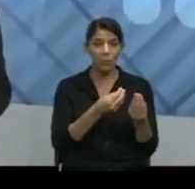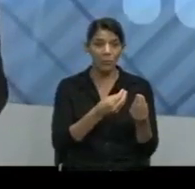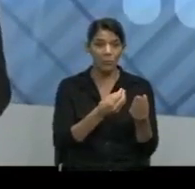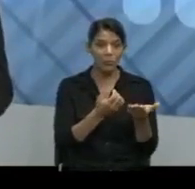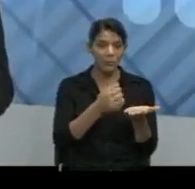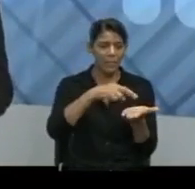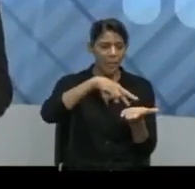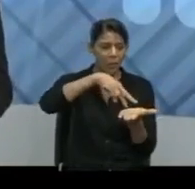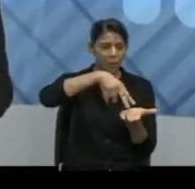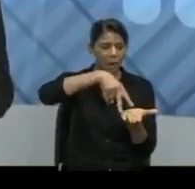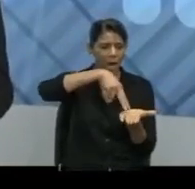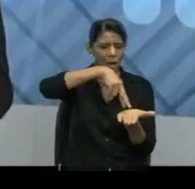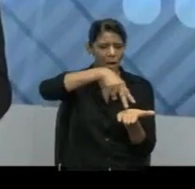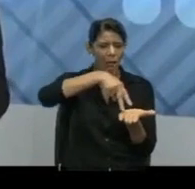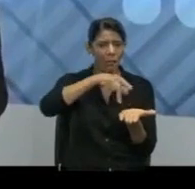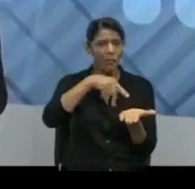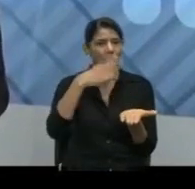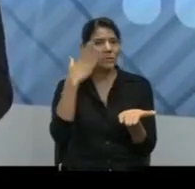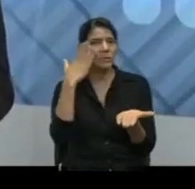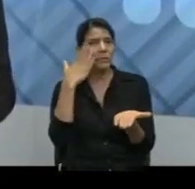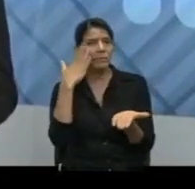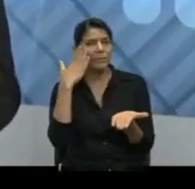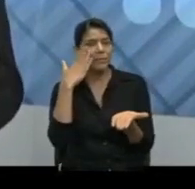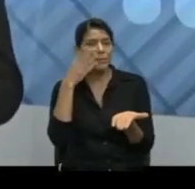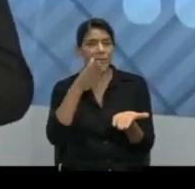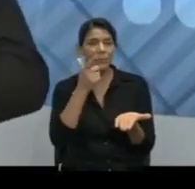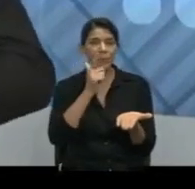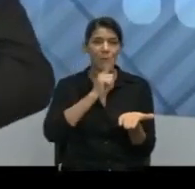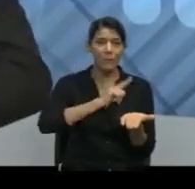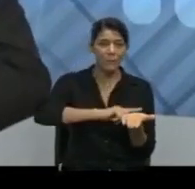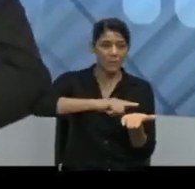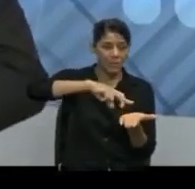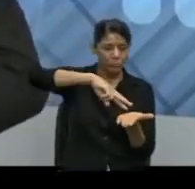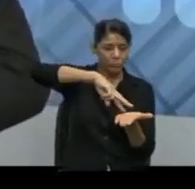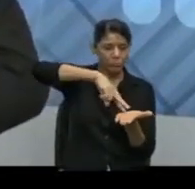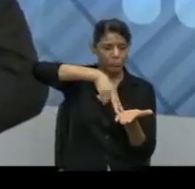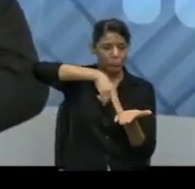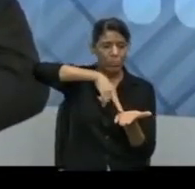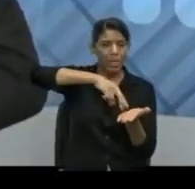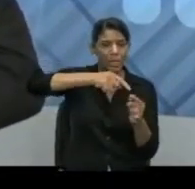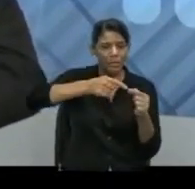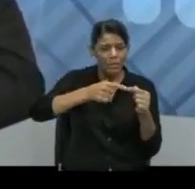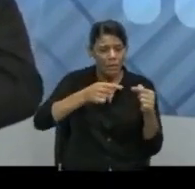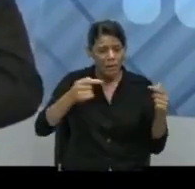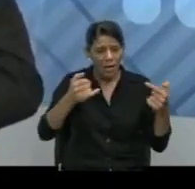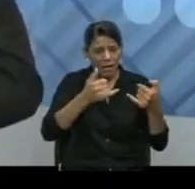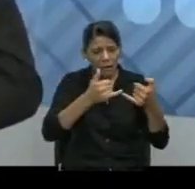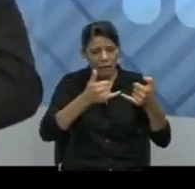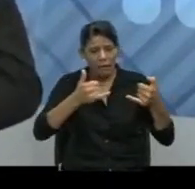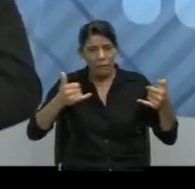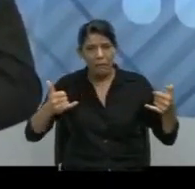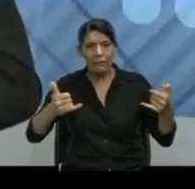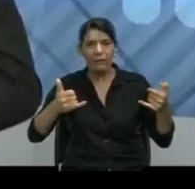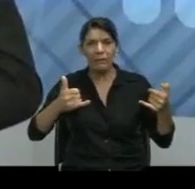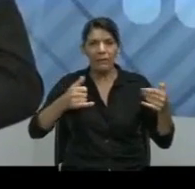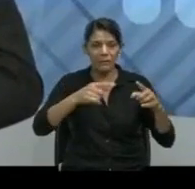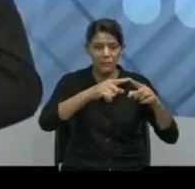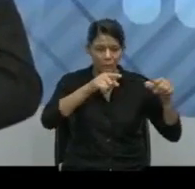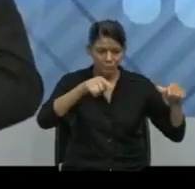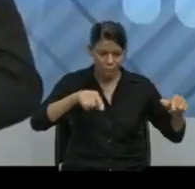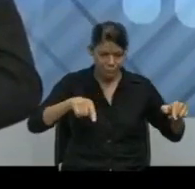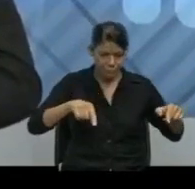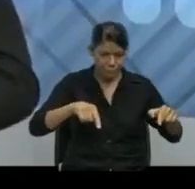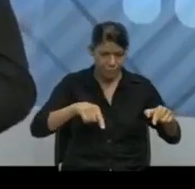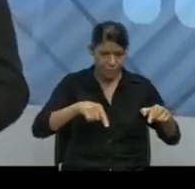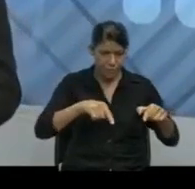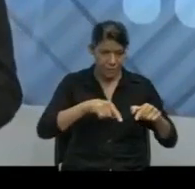esquadro, como utilizar o esquadro, como saber se você conseguiu traçar as linhas ortogonais ali do seu terreno, se elas ficaram